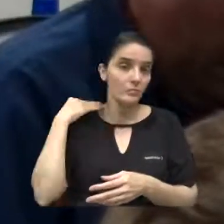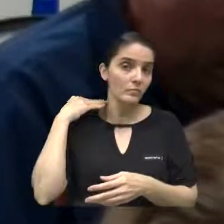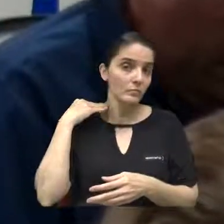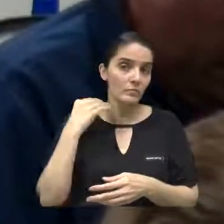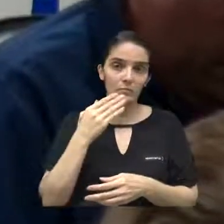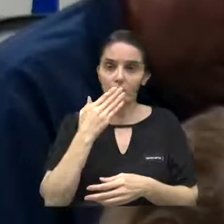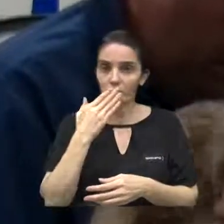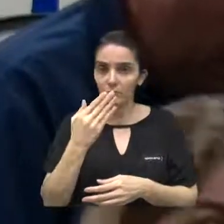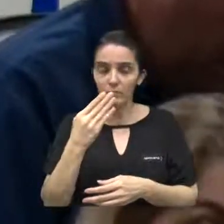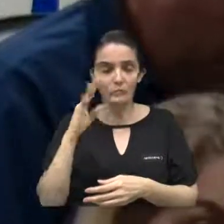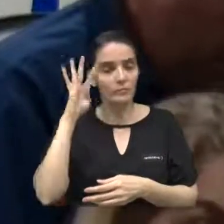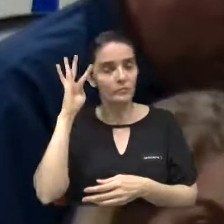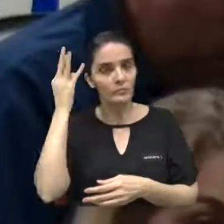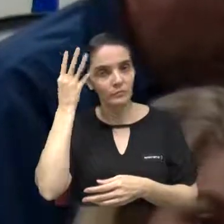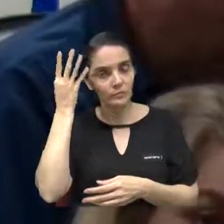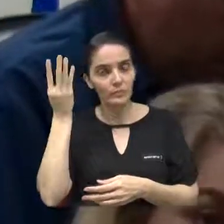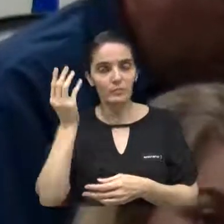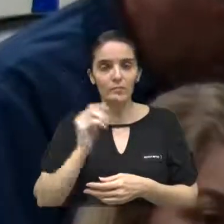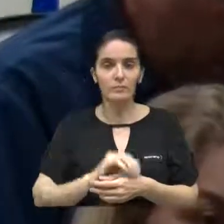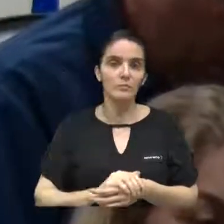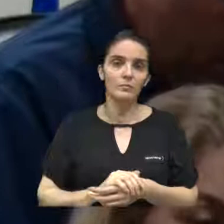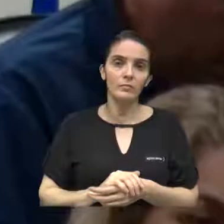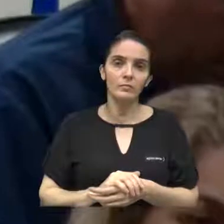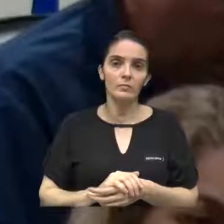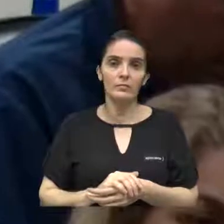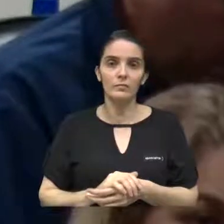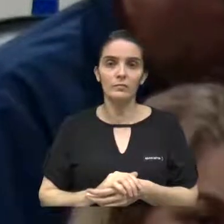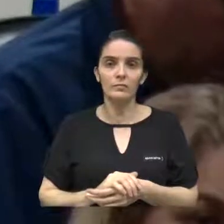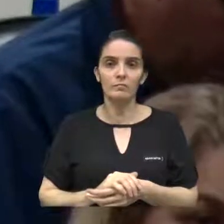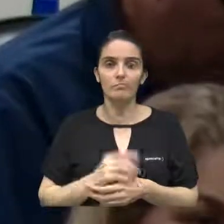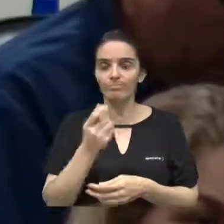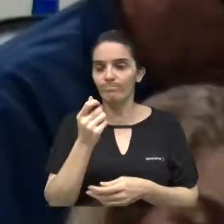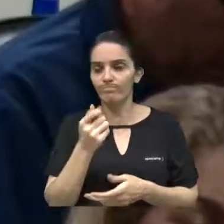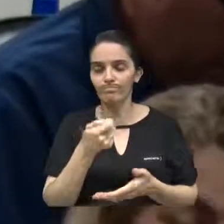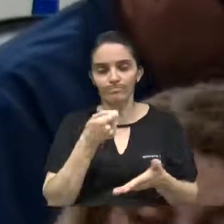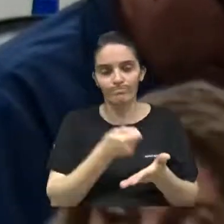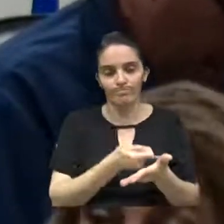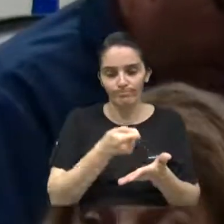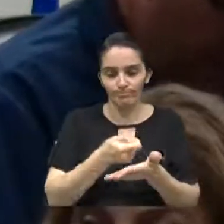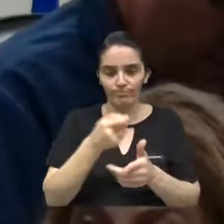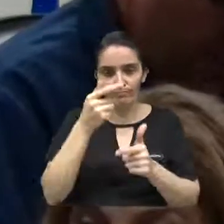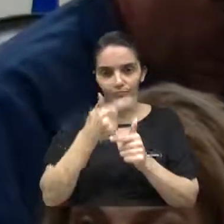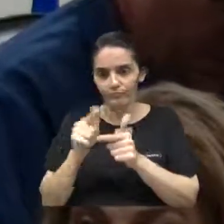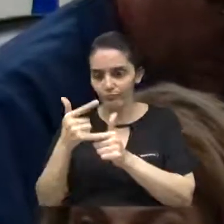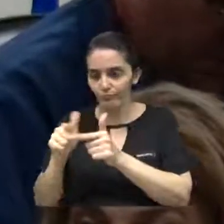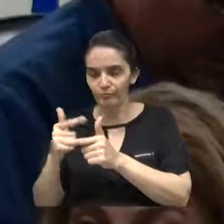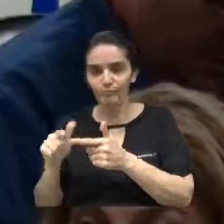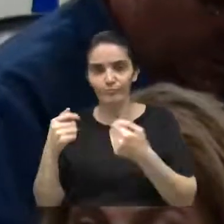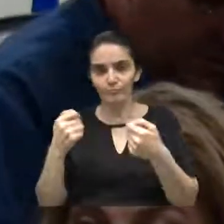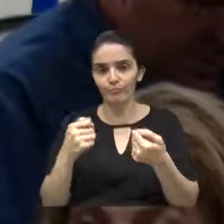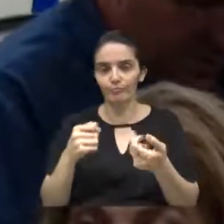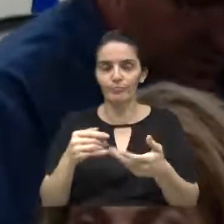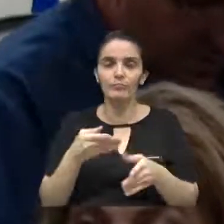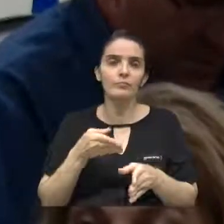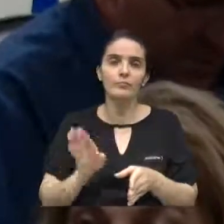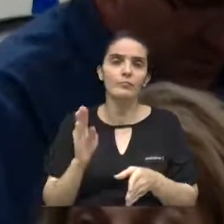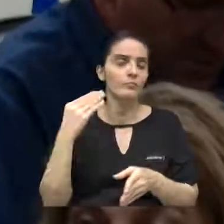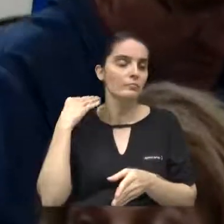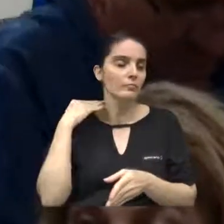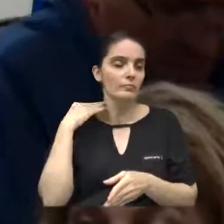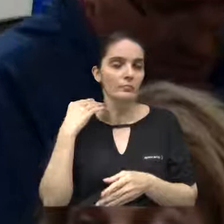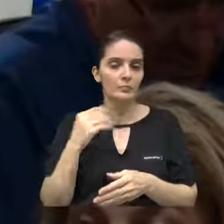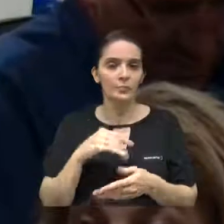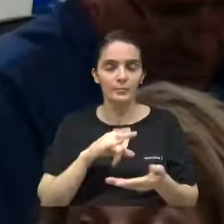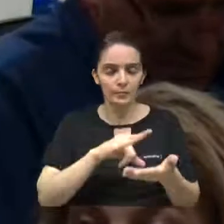uma solução para um possível endividamento, e aí, de repente, está lá dentro do